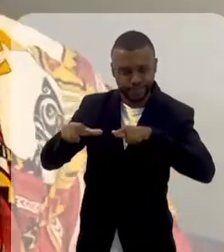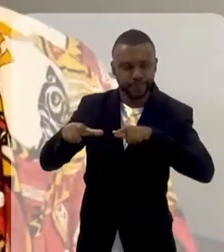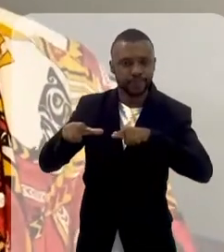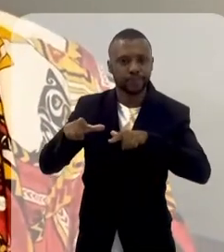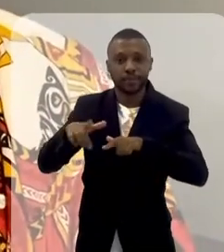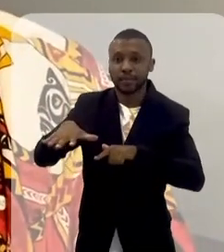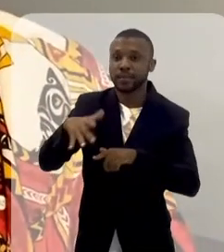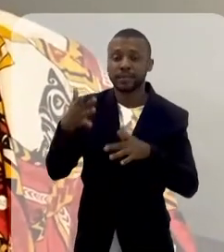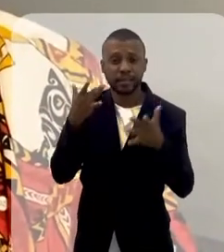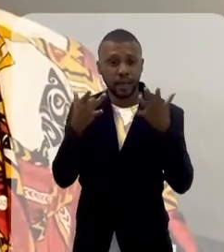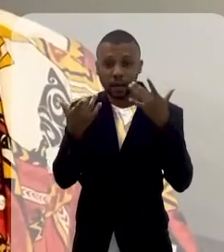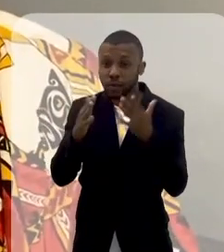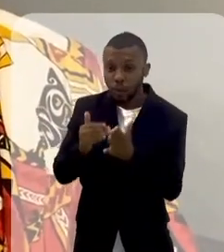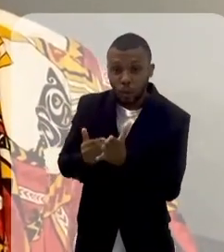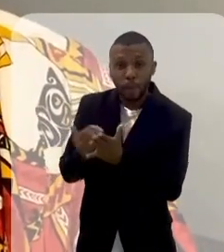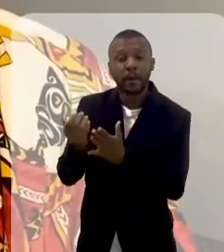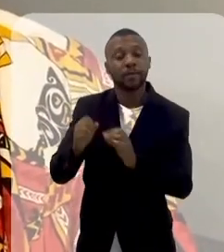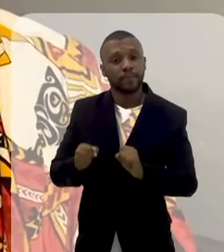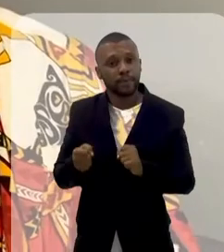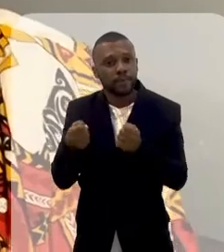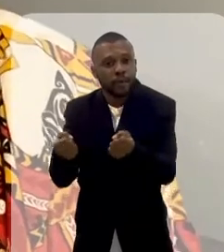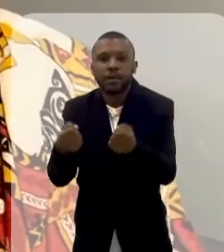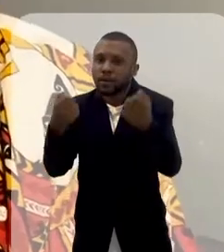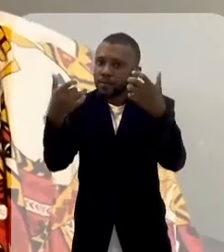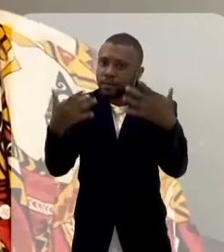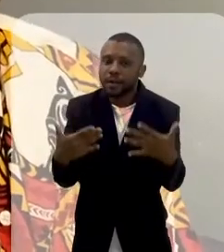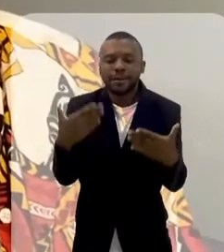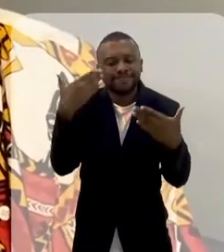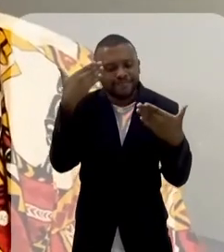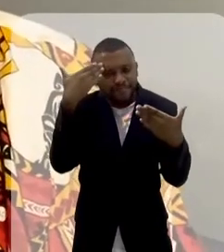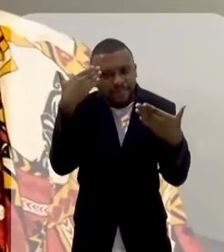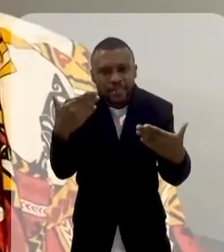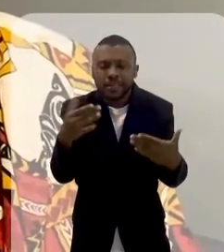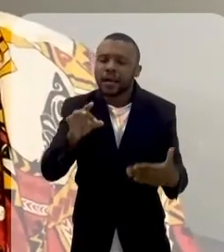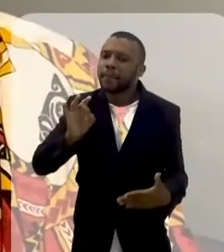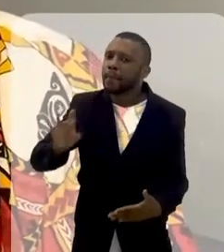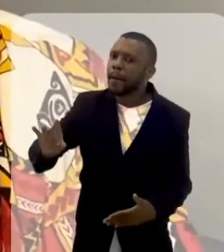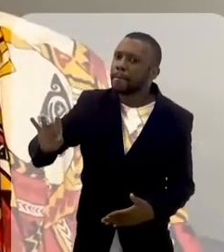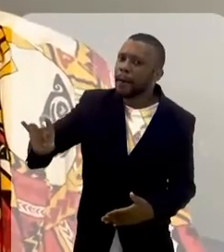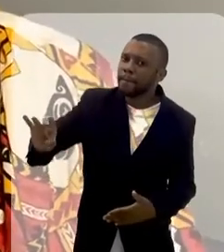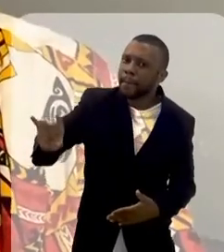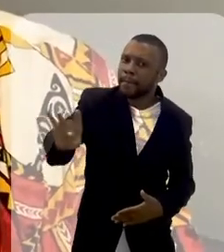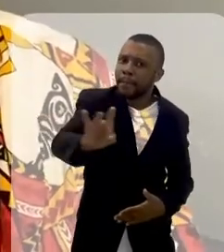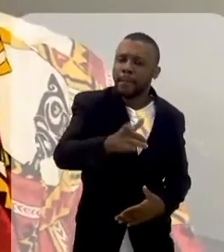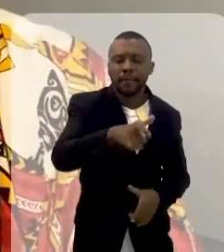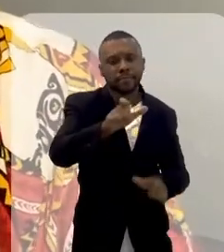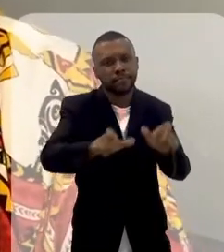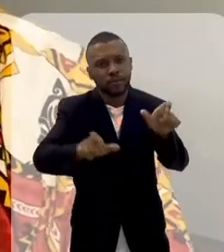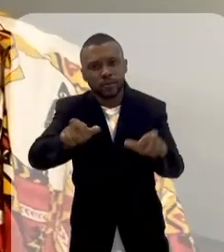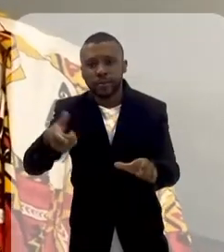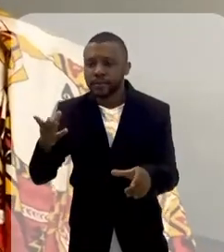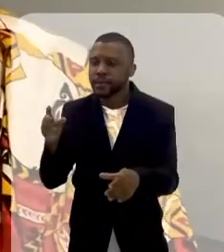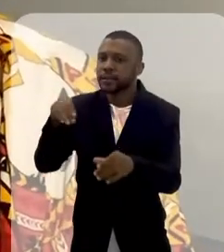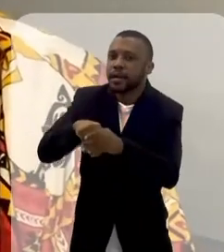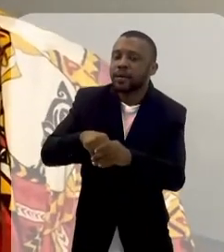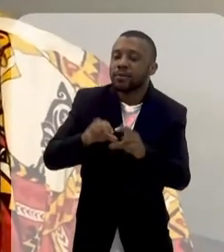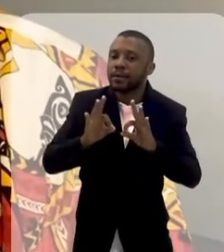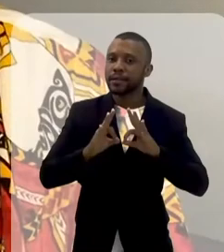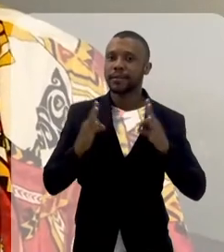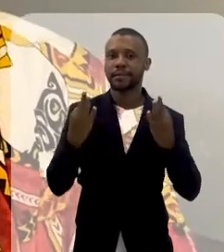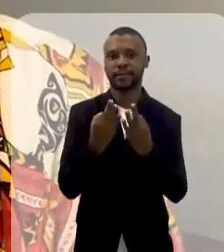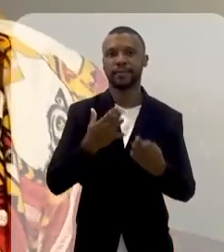cênicas. E eu não, e eu começo a minha defesa falando, agradecendo cada pessoa que faz